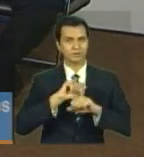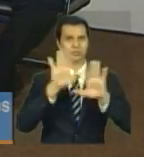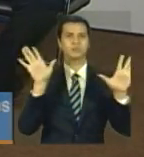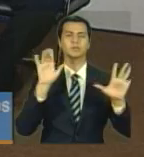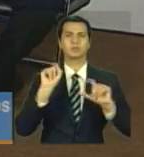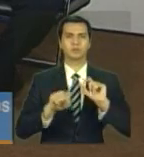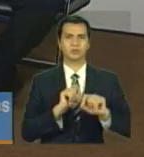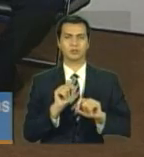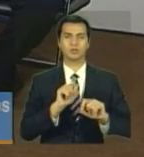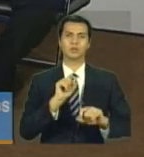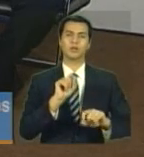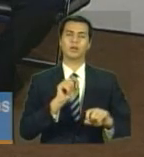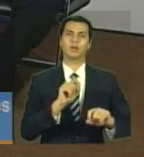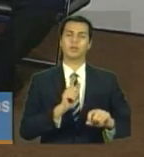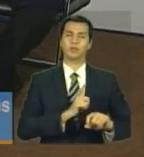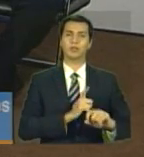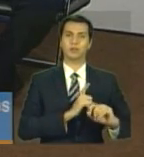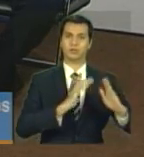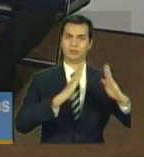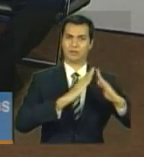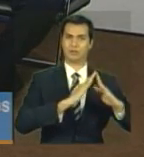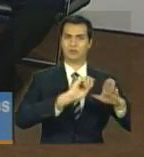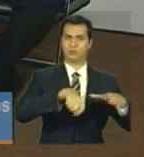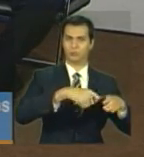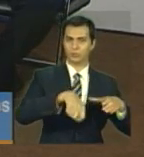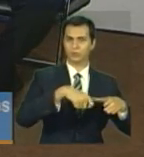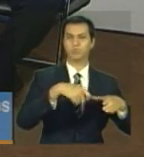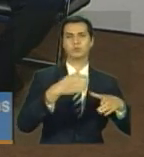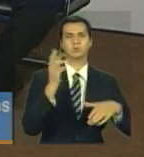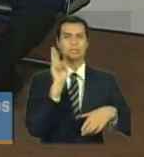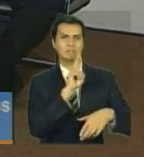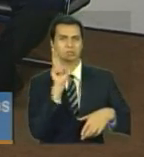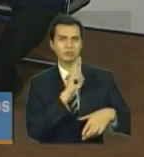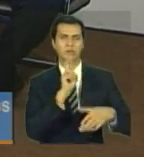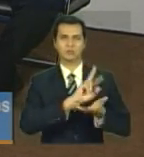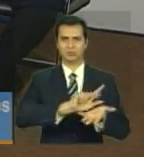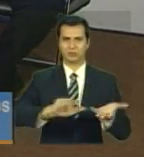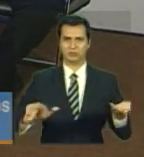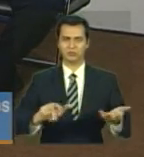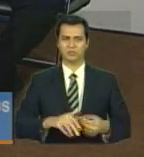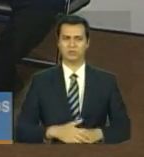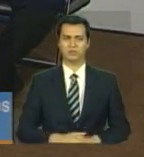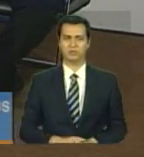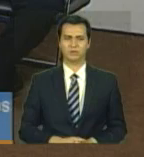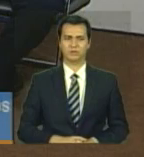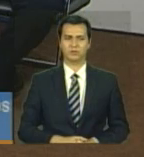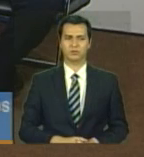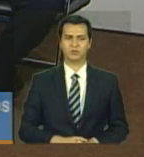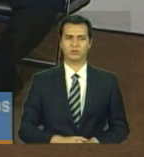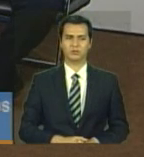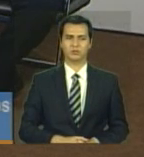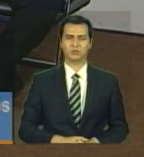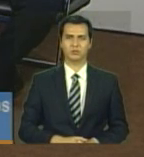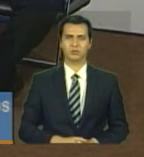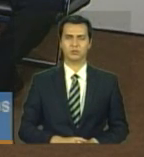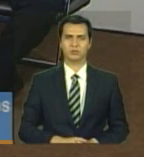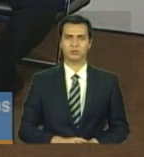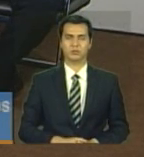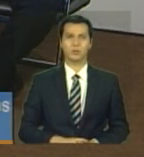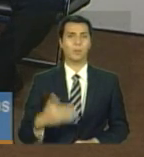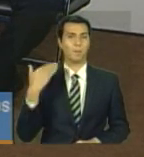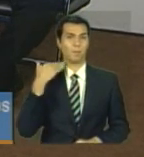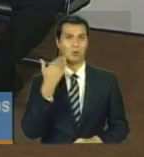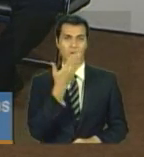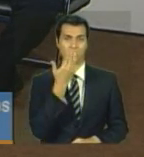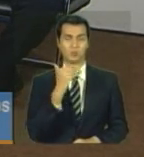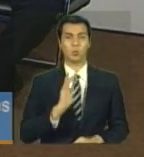aos equipamentos, né, hoje, para você ter uma ideia, se me permita, eu vou até ler para não. Claro. Né, banco de alimento, hoje